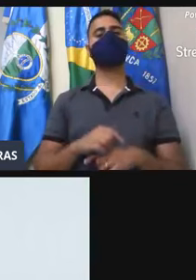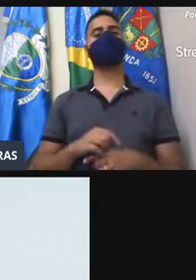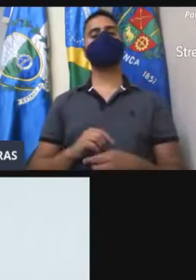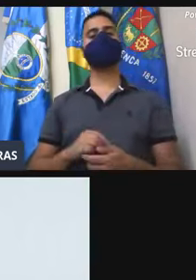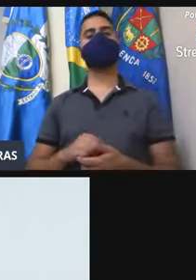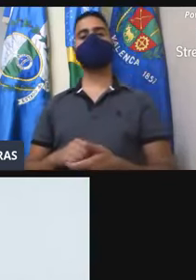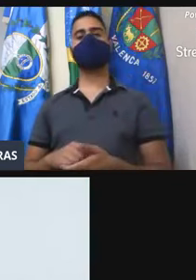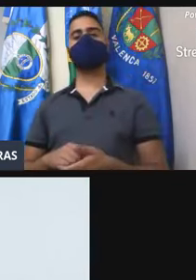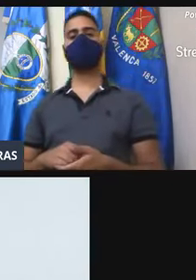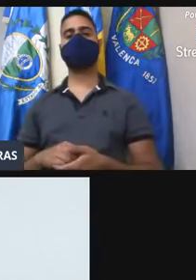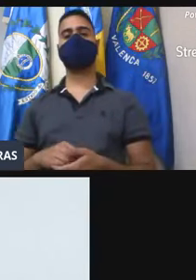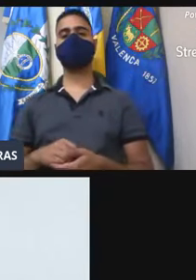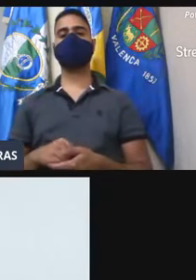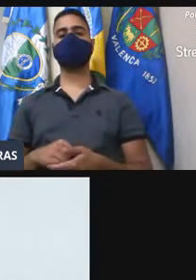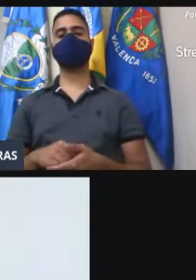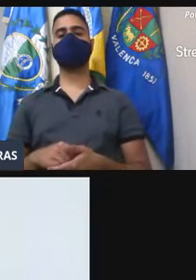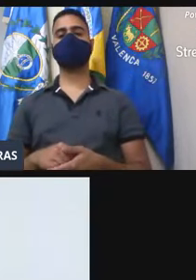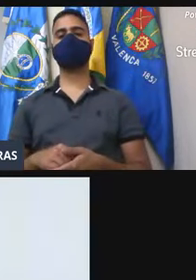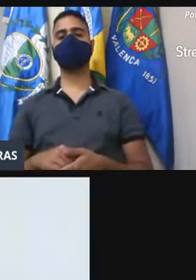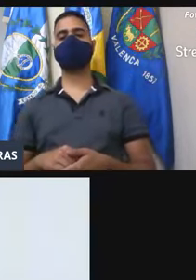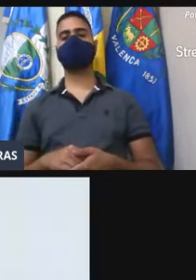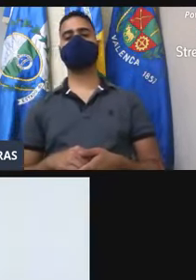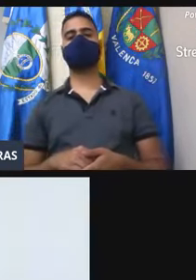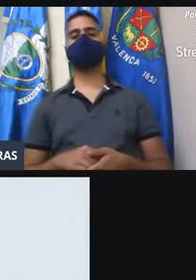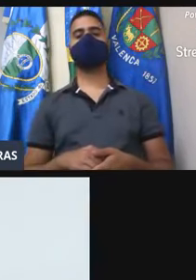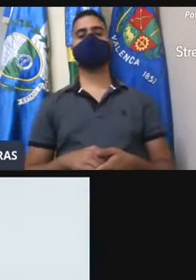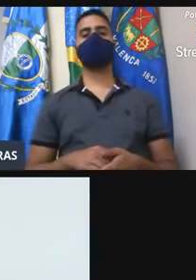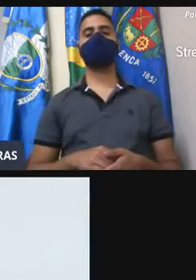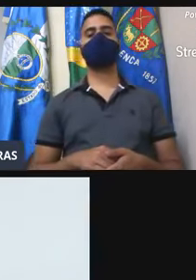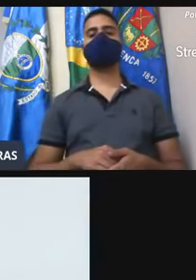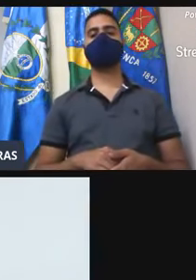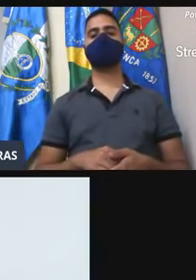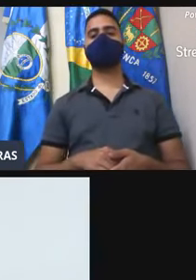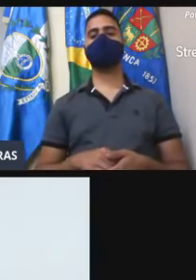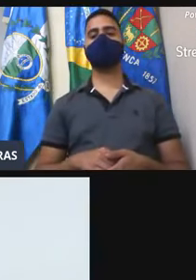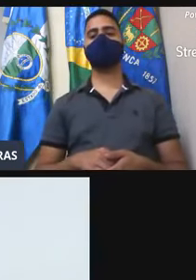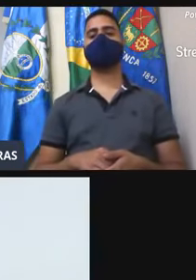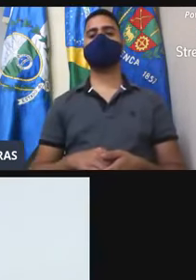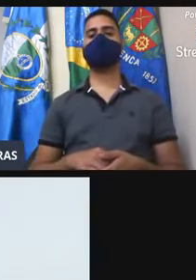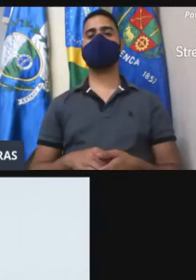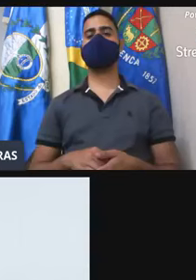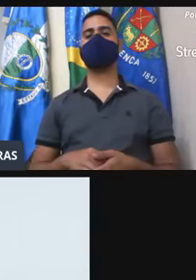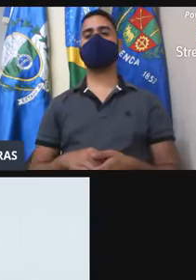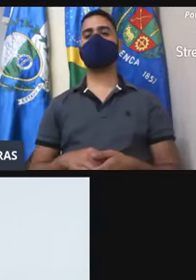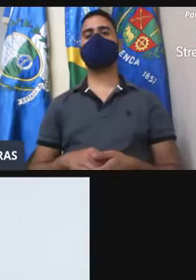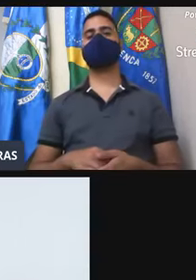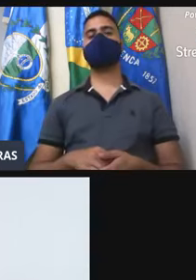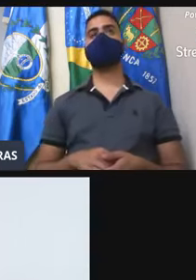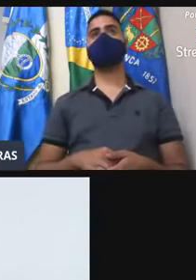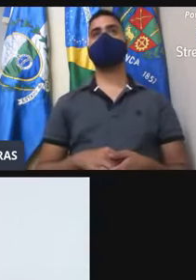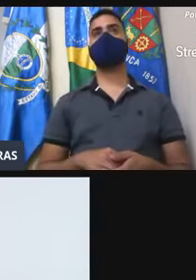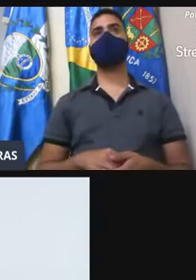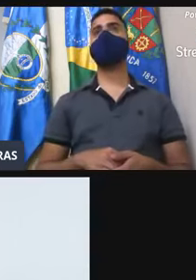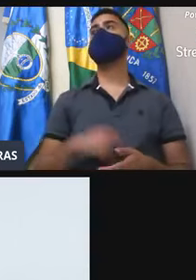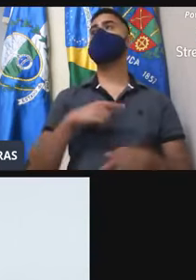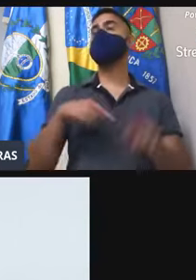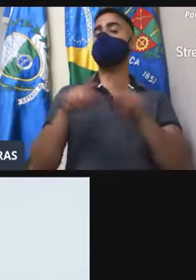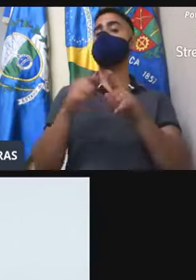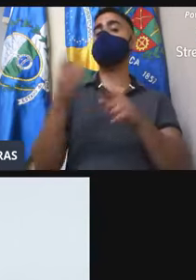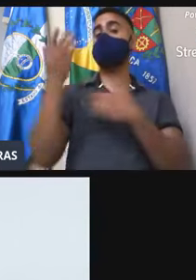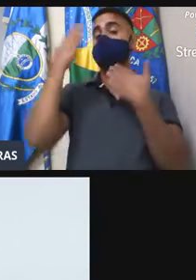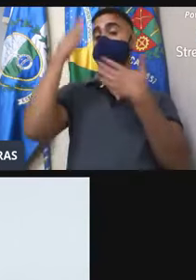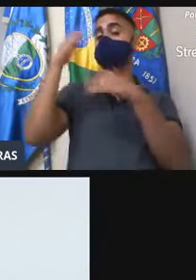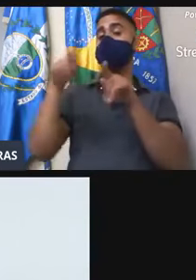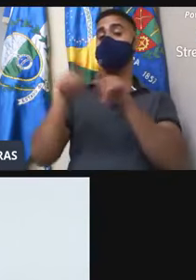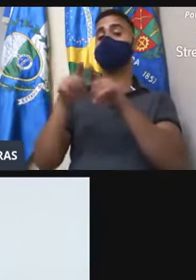E uma importante intervenção, queria aqui agradecer ao prefeito Fernandinho Graça e toda a equipe da Secretaria de Serviço Público.